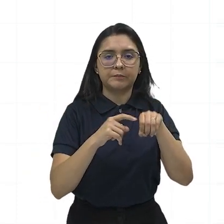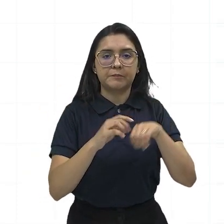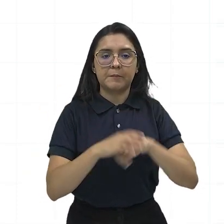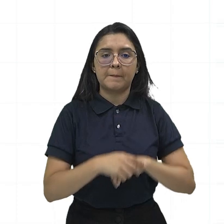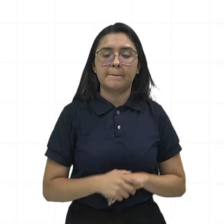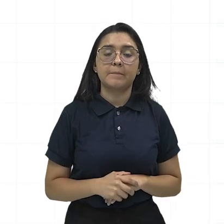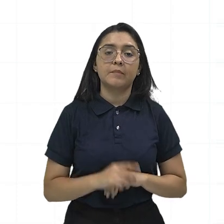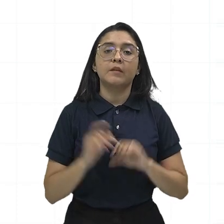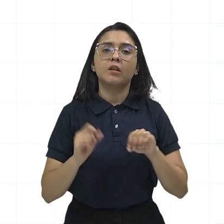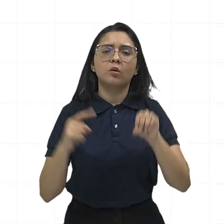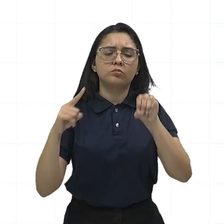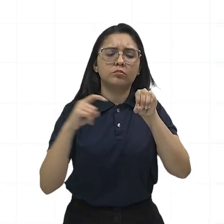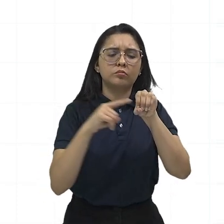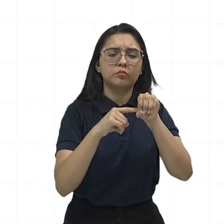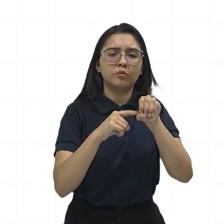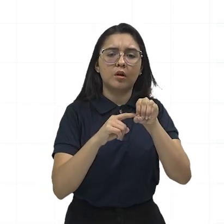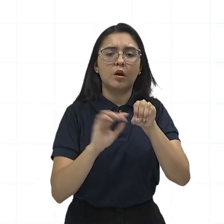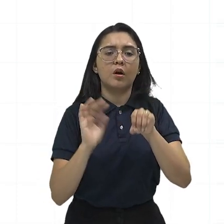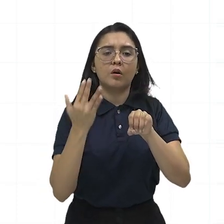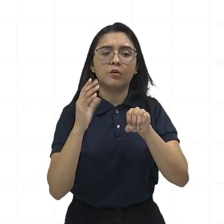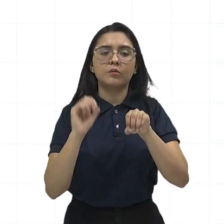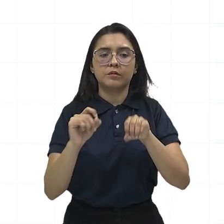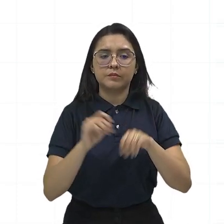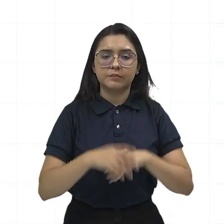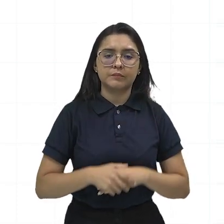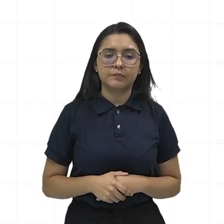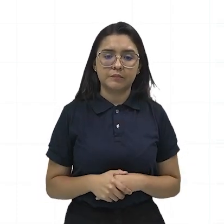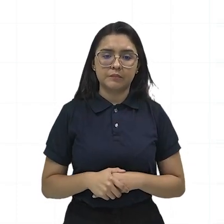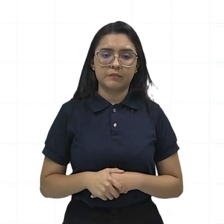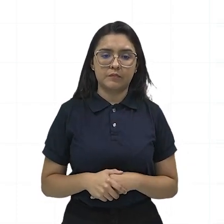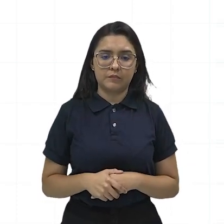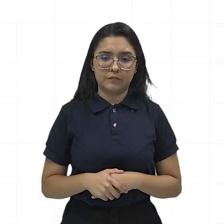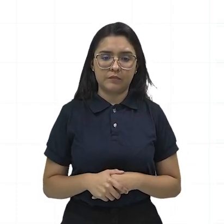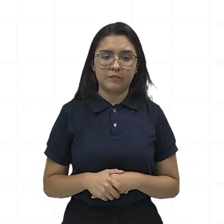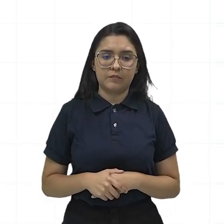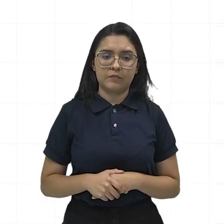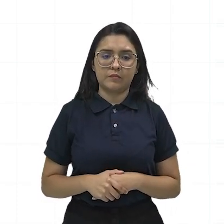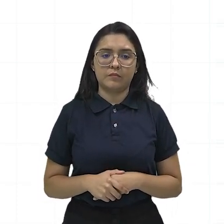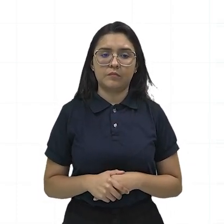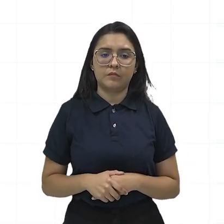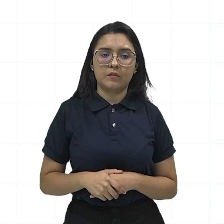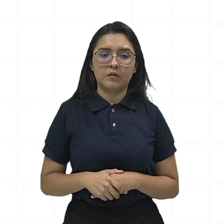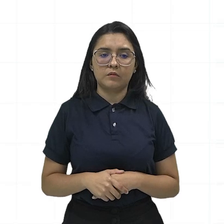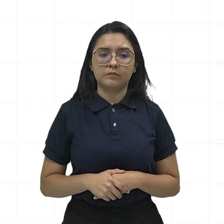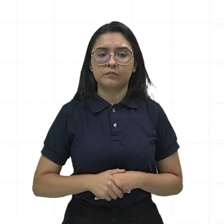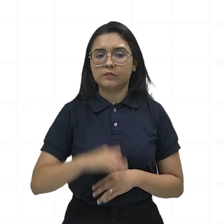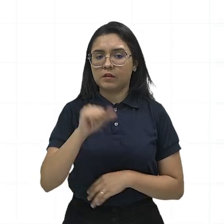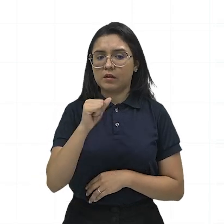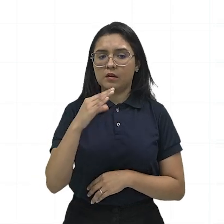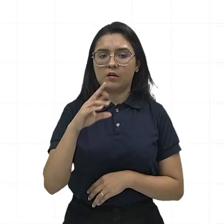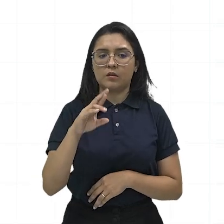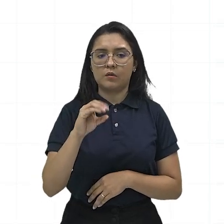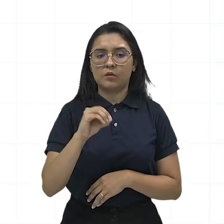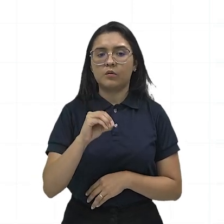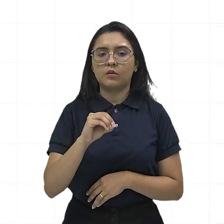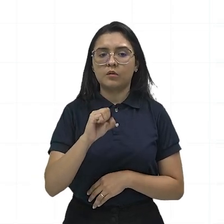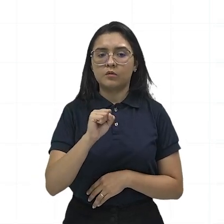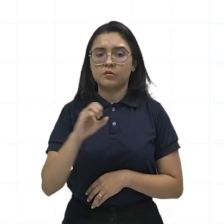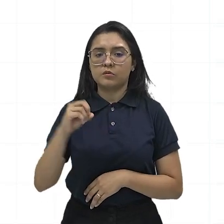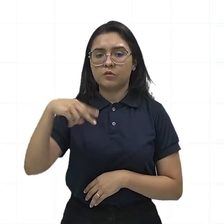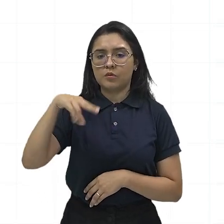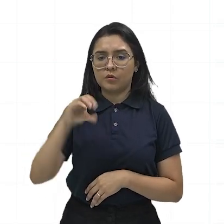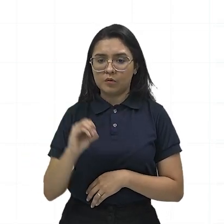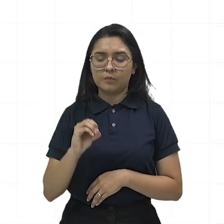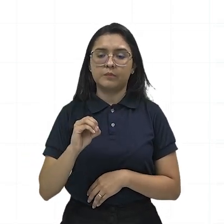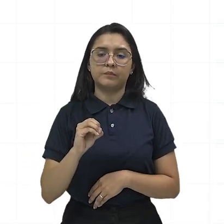óvulo, acontece uma reação do acrossomo dos espermatozoides, aliás, do espermatozoide que vai penetrar, liberando